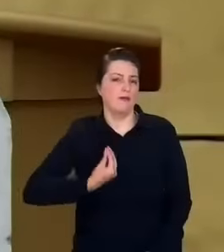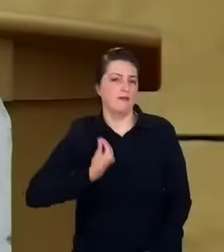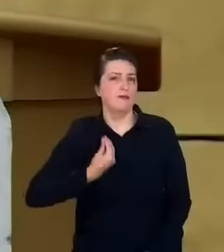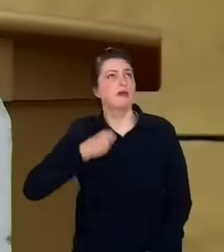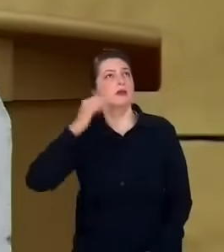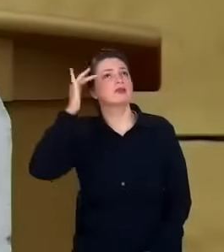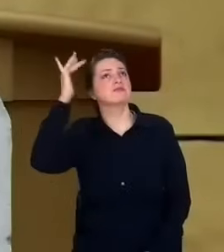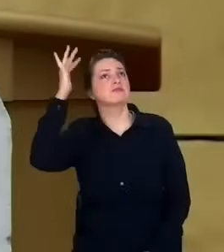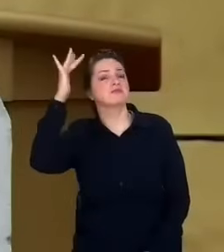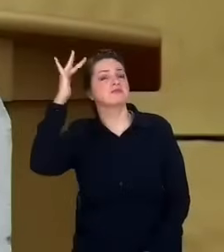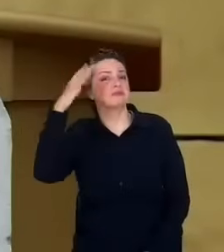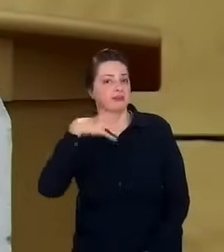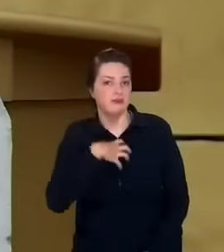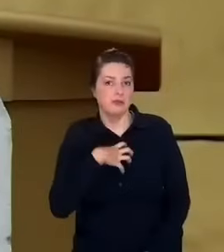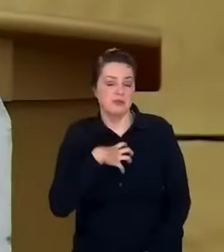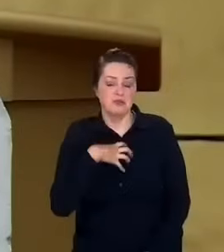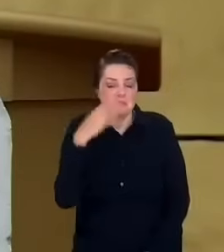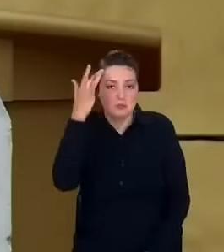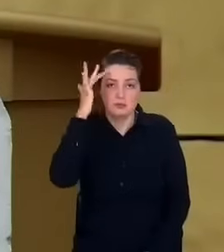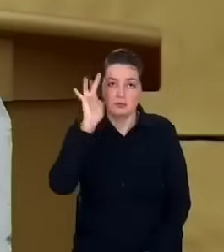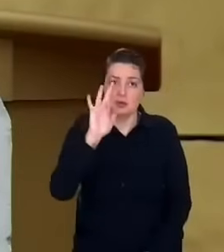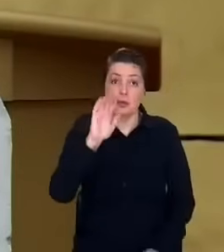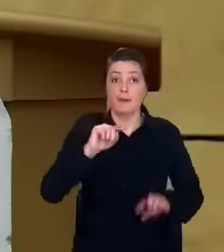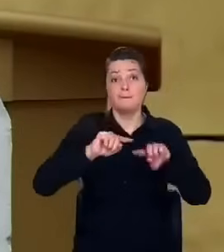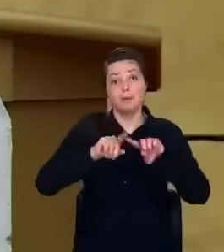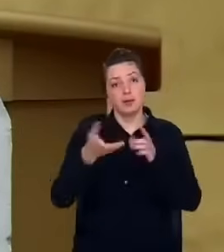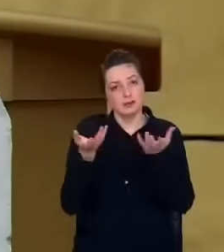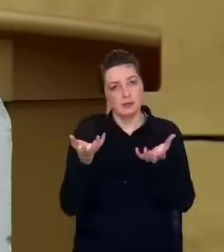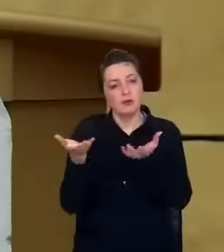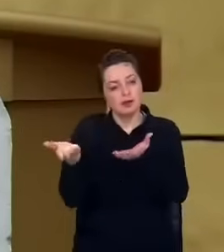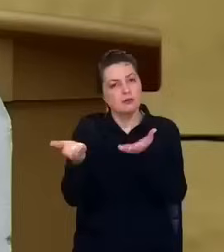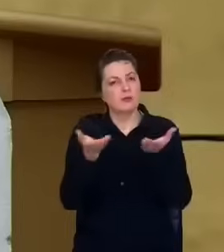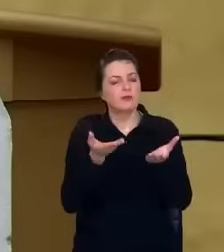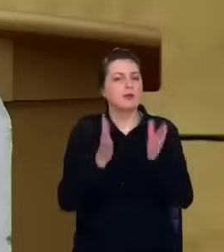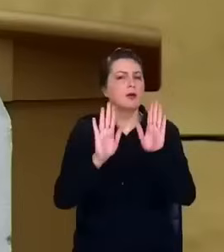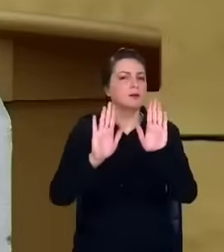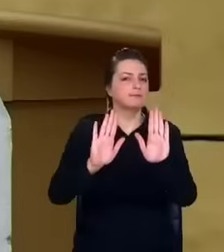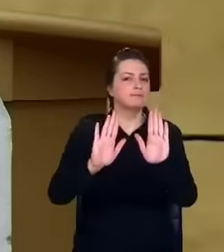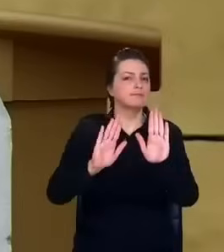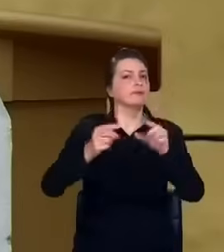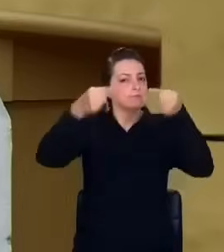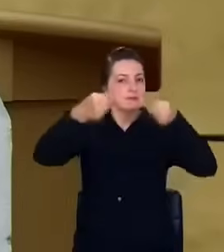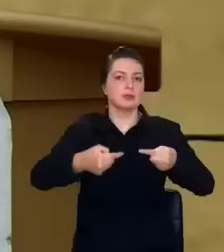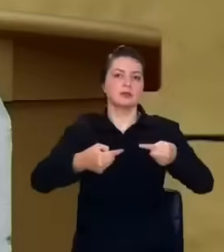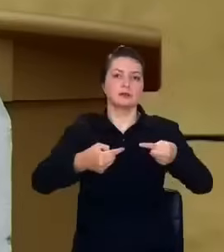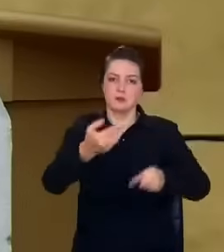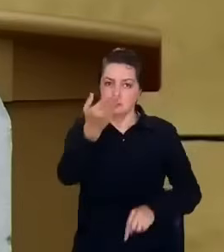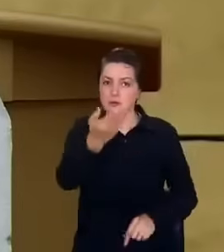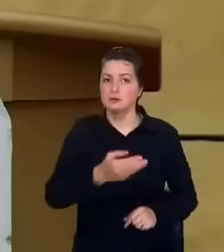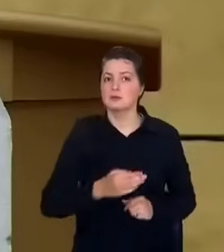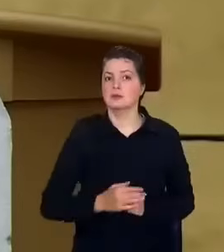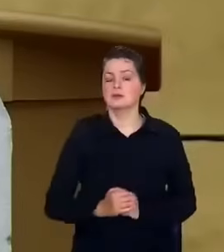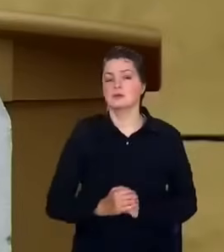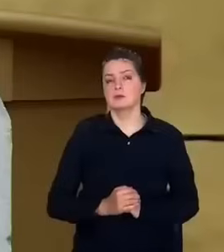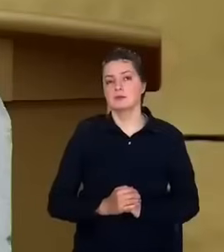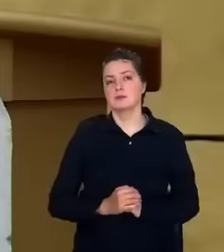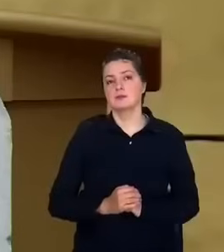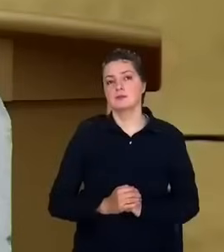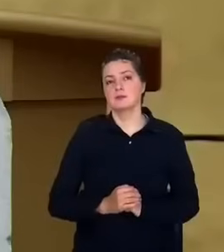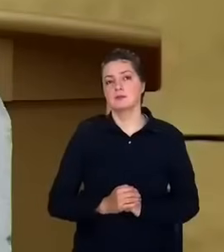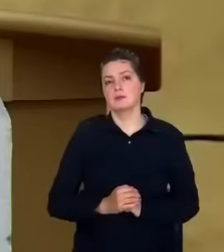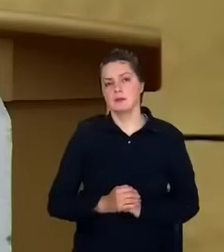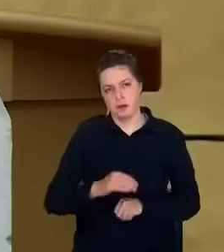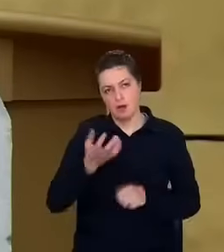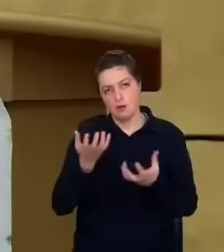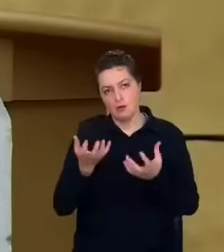ser. Eu queria fazer um convite, ou melhor, fazer um desafio com você.